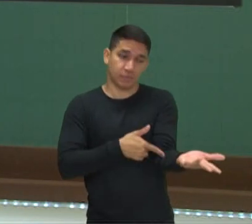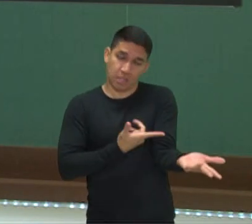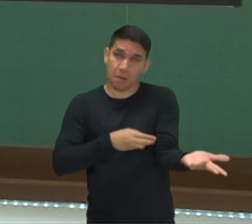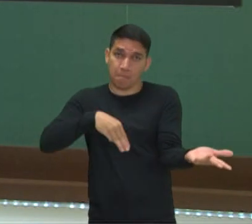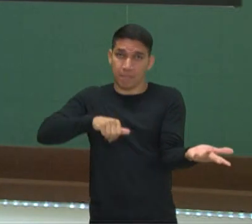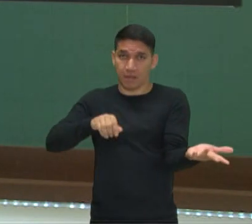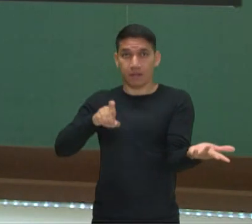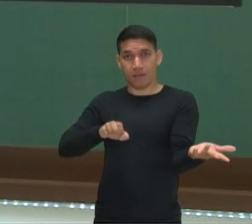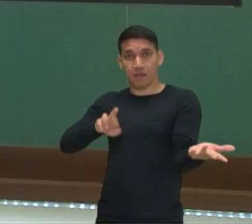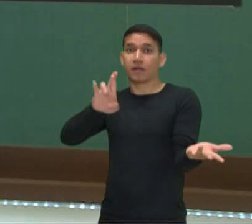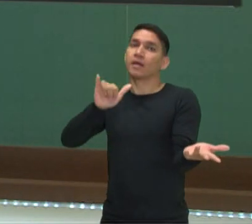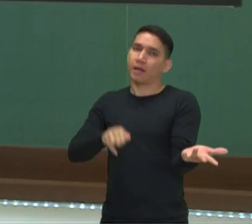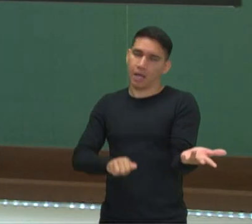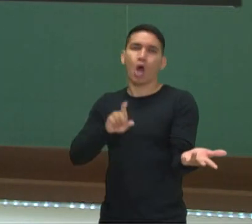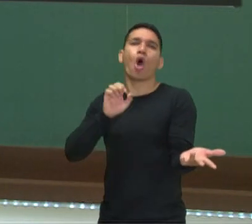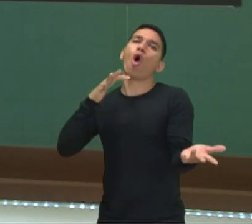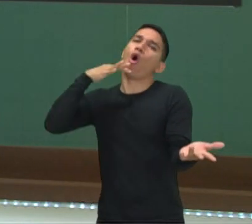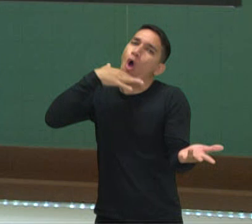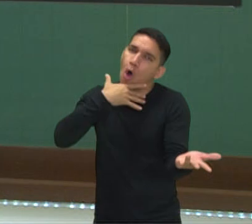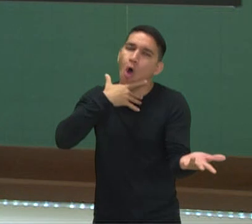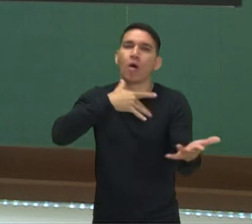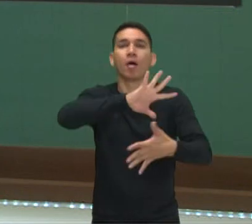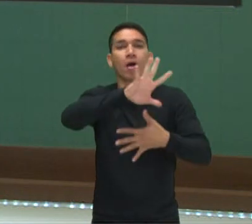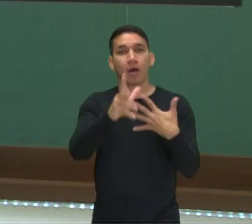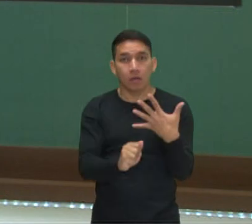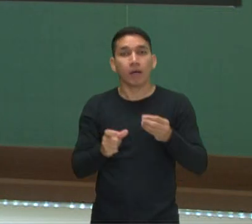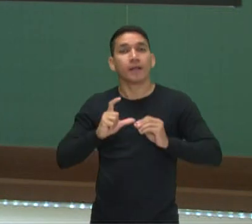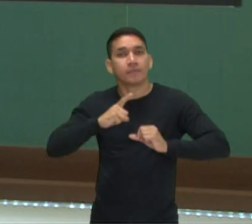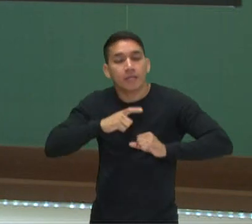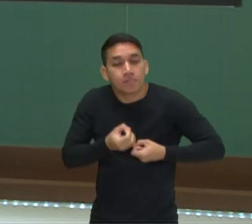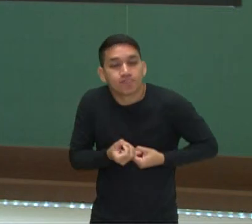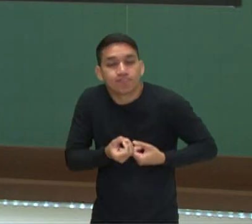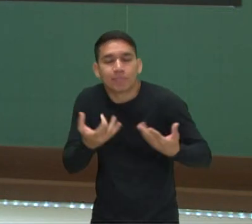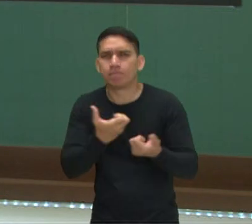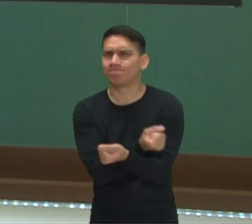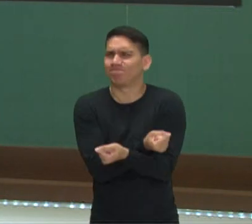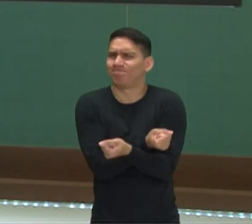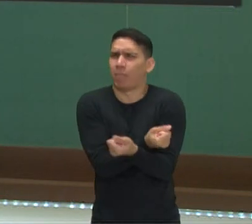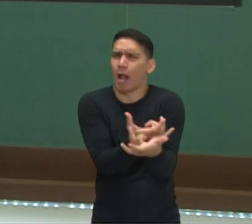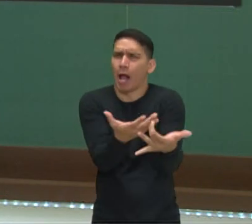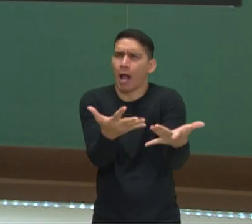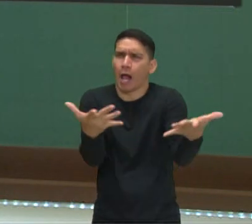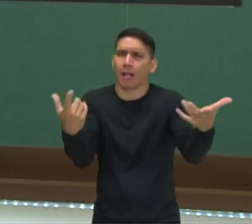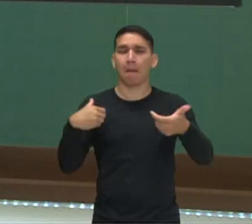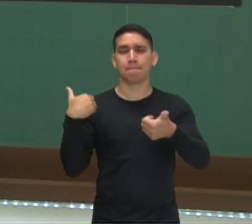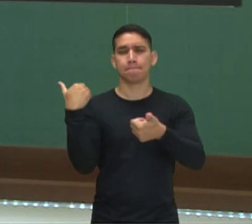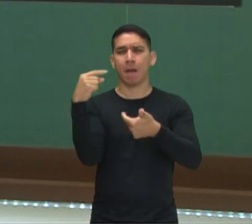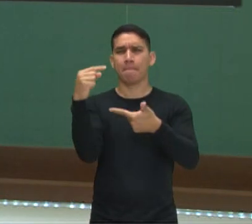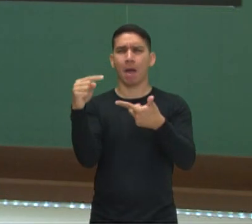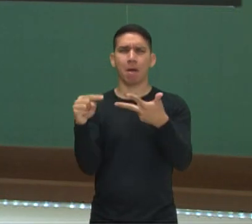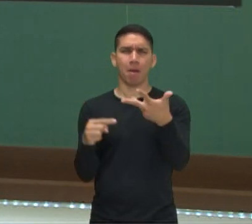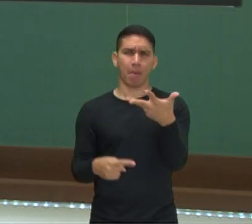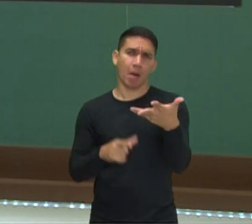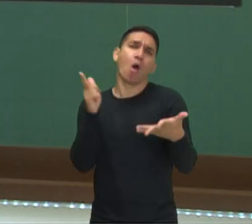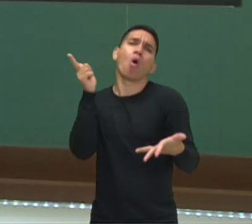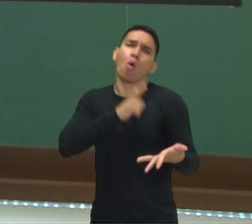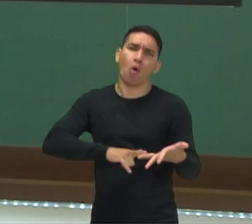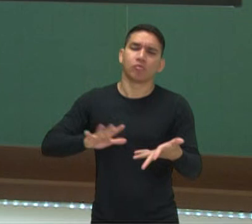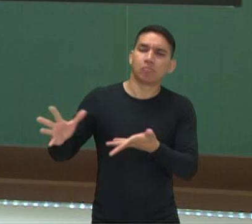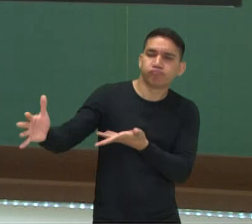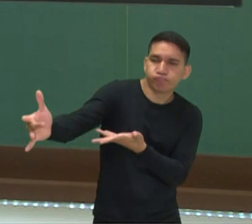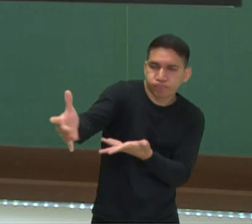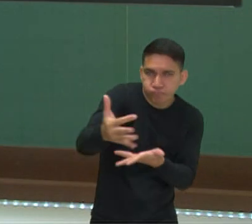Claro que a floresta amazônica ela fornece uma quantidade imensa de itens que podem ser extraídos